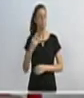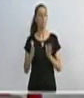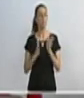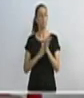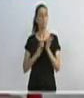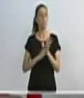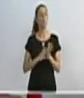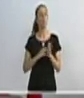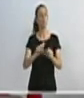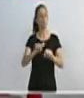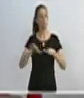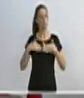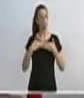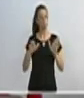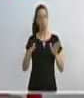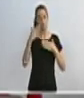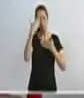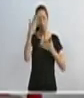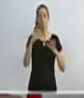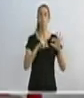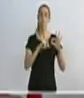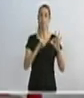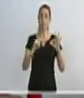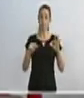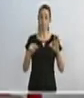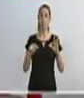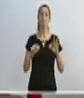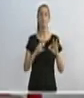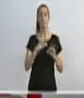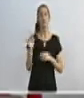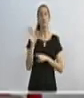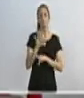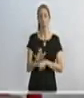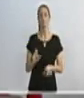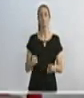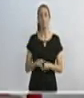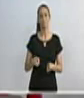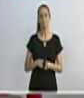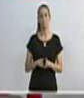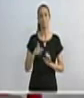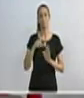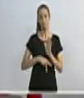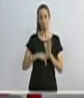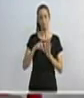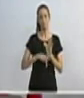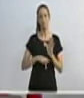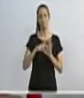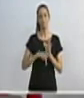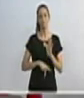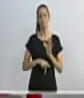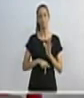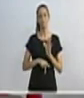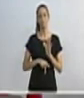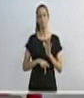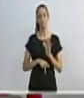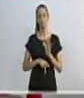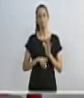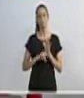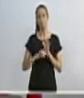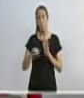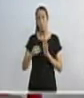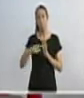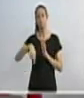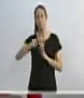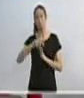proposição e muito obrigado. A FAEMA dará a sua contribuição ao projeto, caso nos outorgue